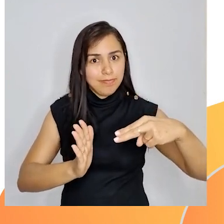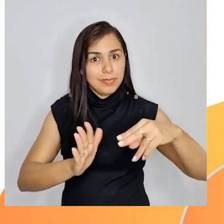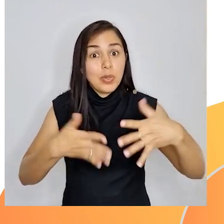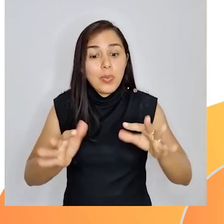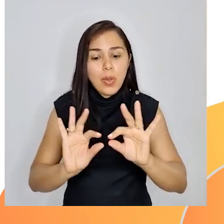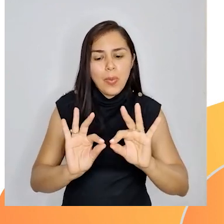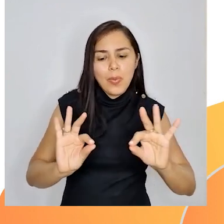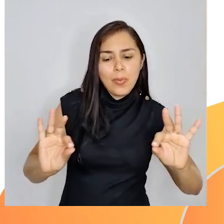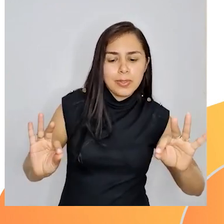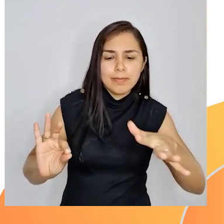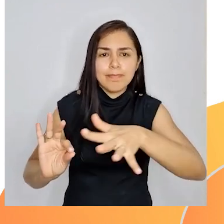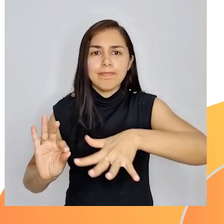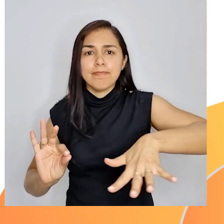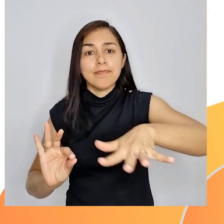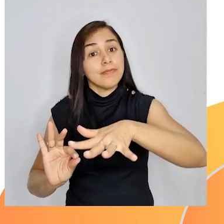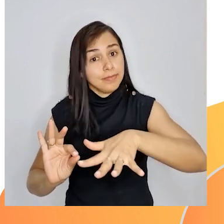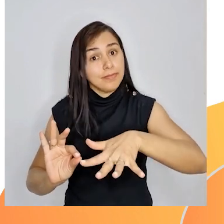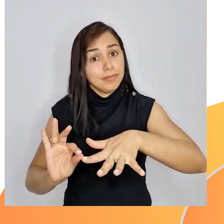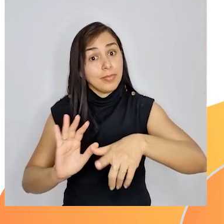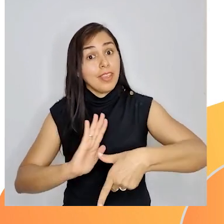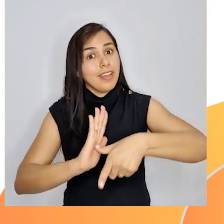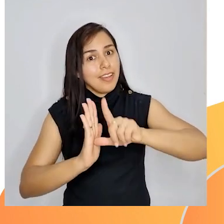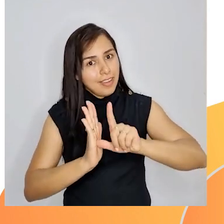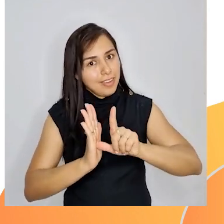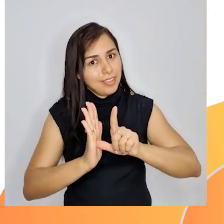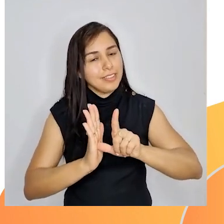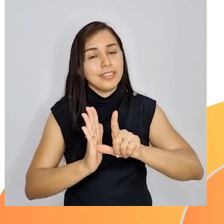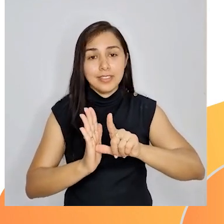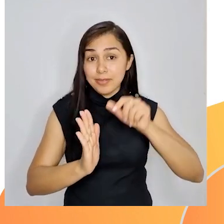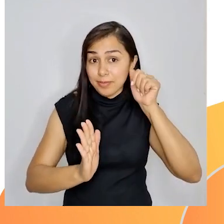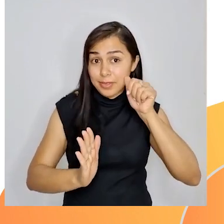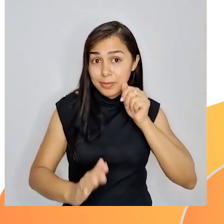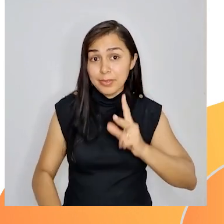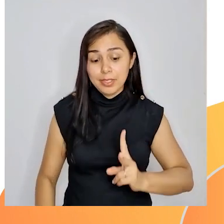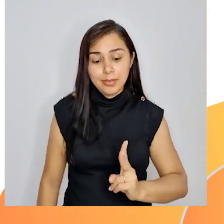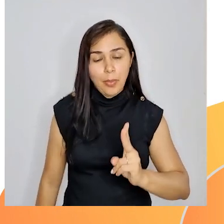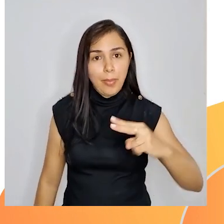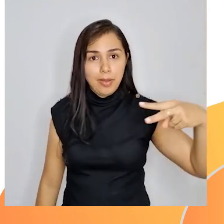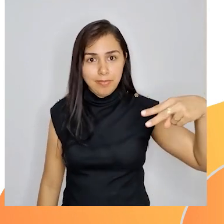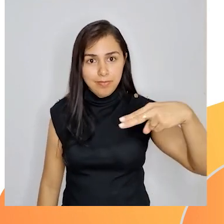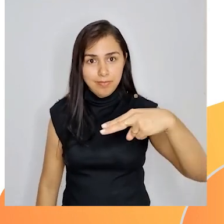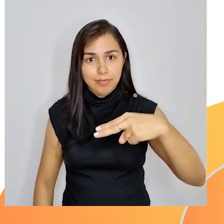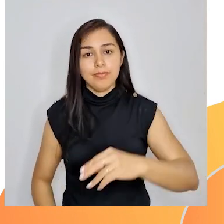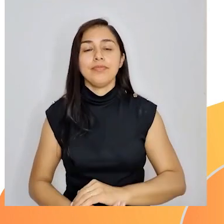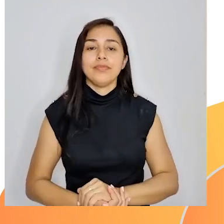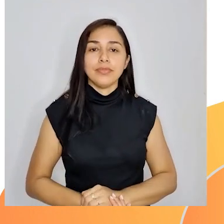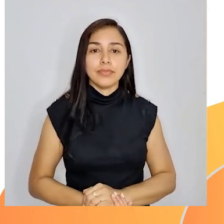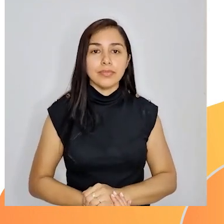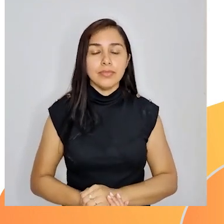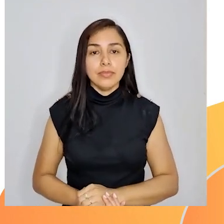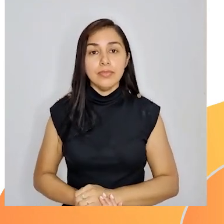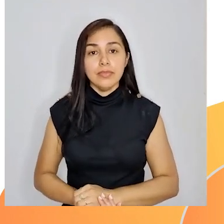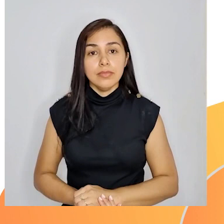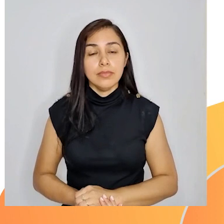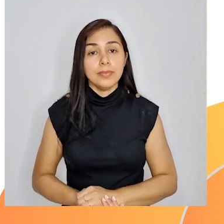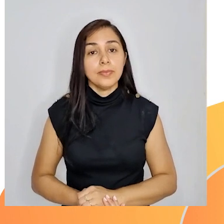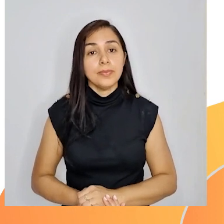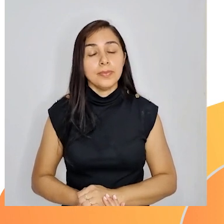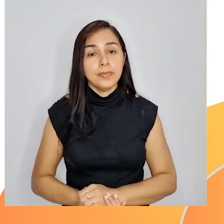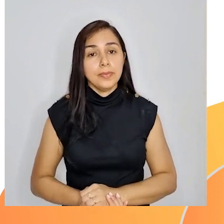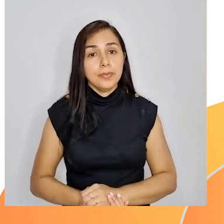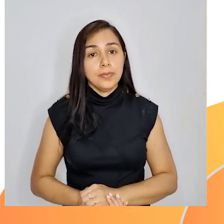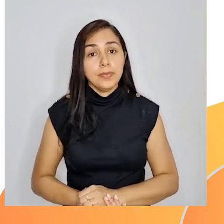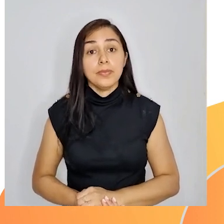essa área aqui né antes dele ter cortado esses cantos Olha só vamos fazer assim